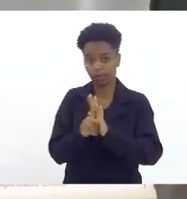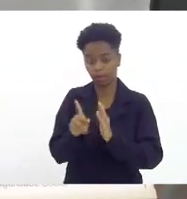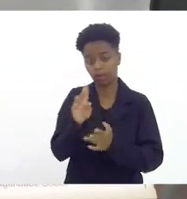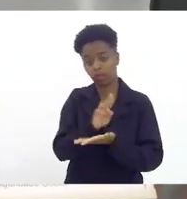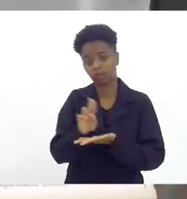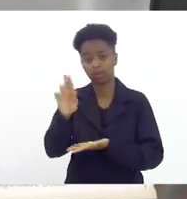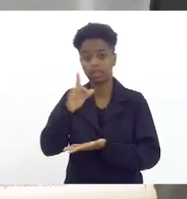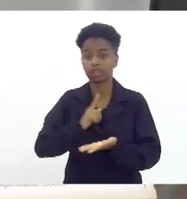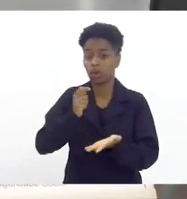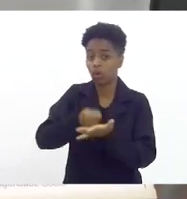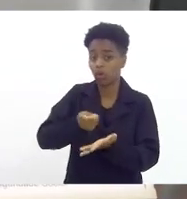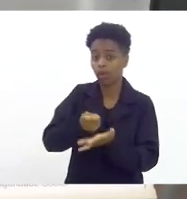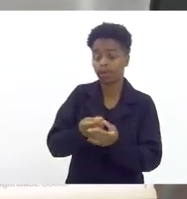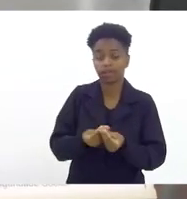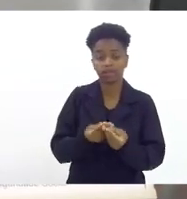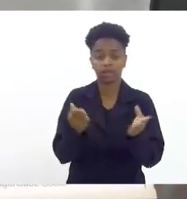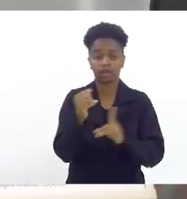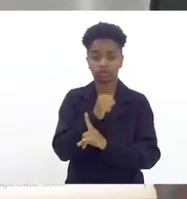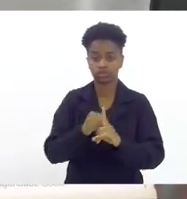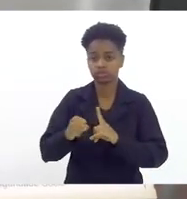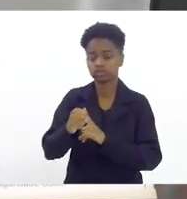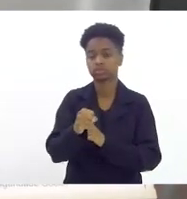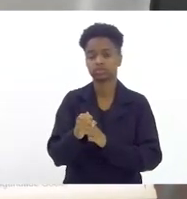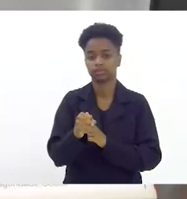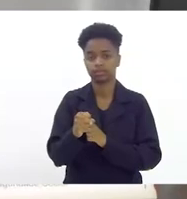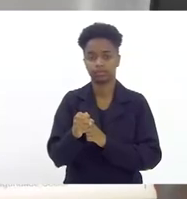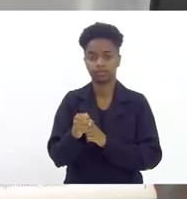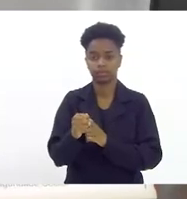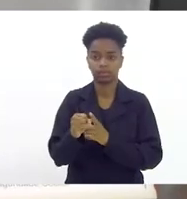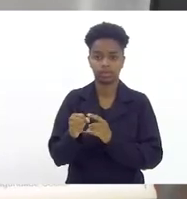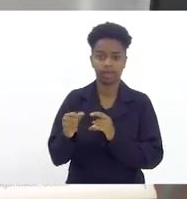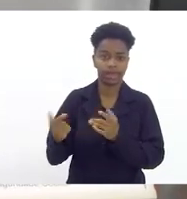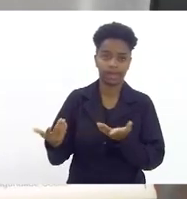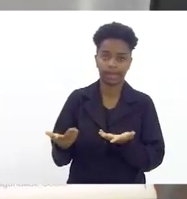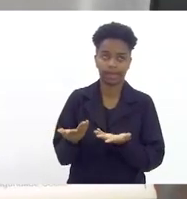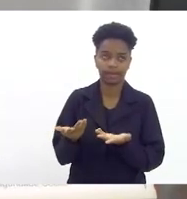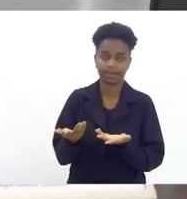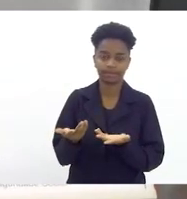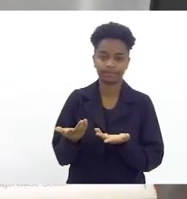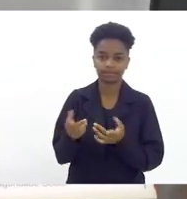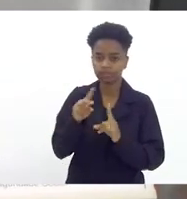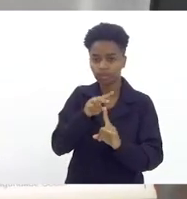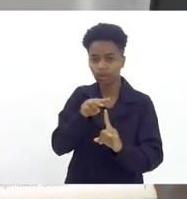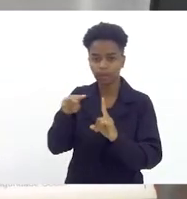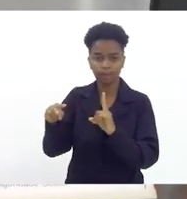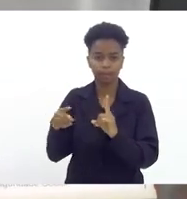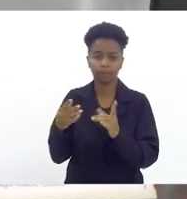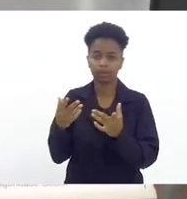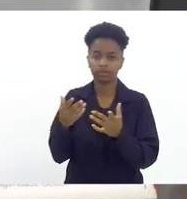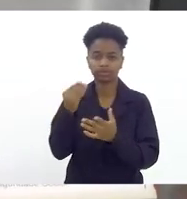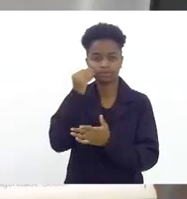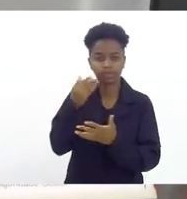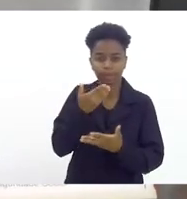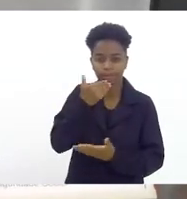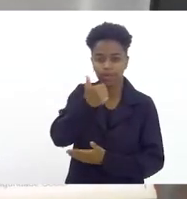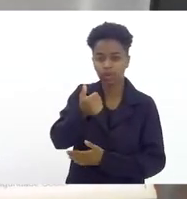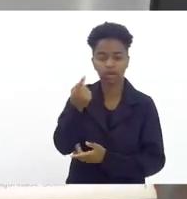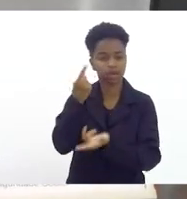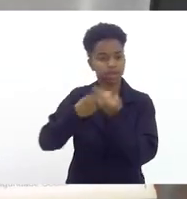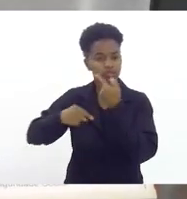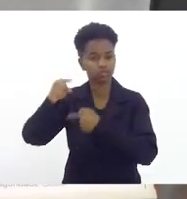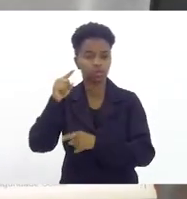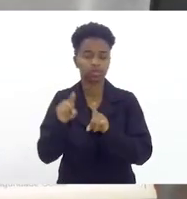têm o dever de entregar para a sociedade no sentido da perspectiva de melhoria e superação